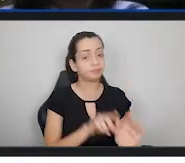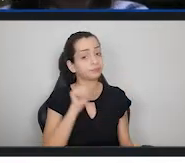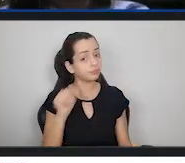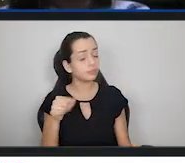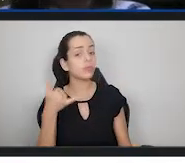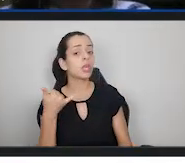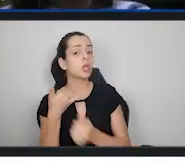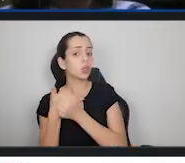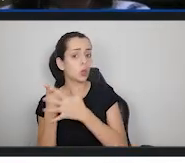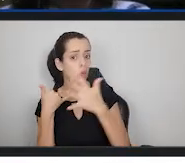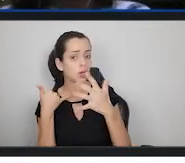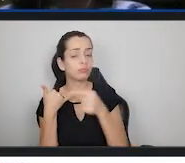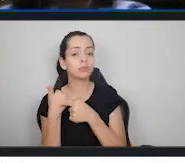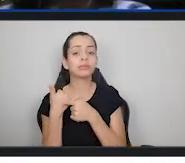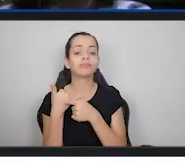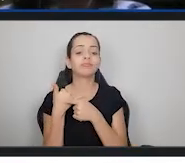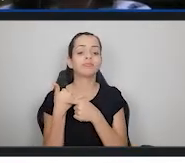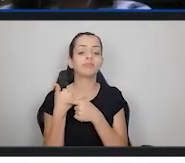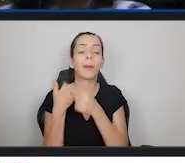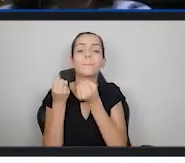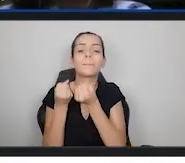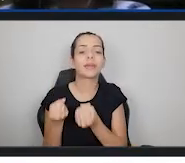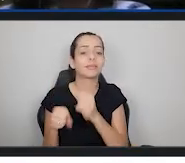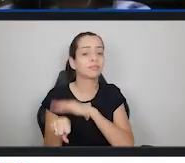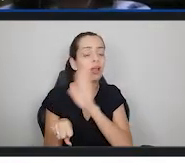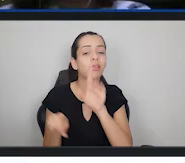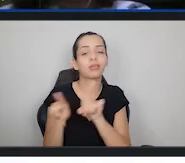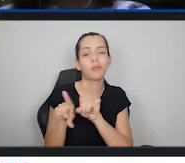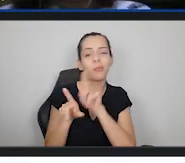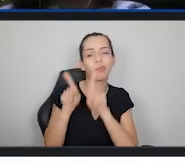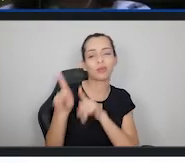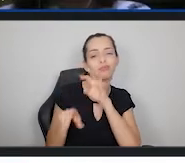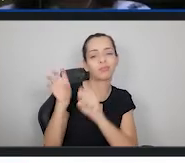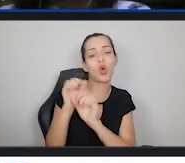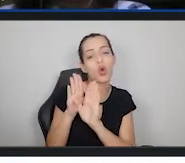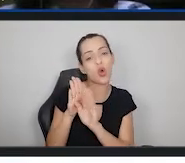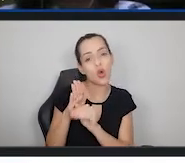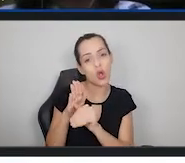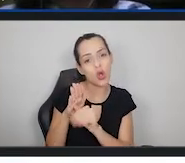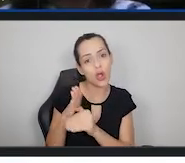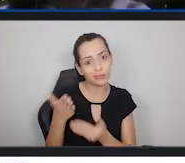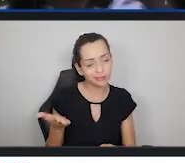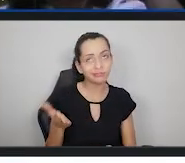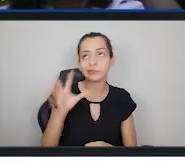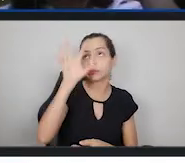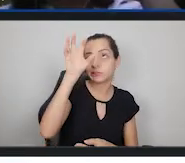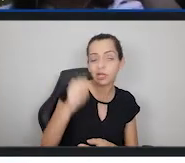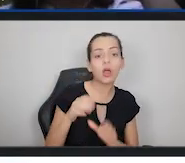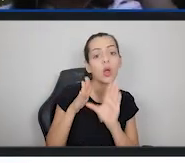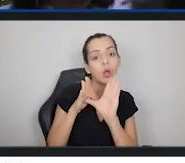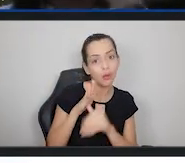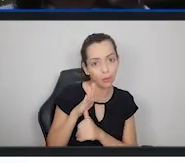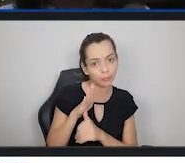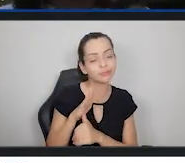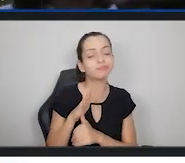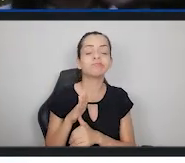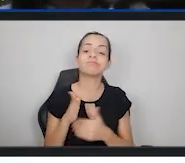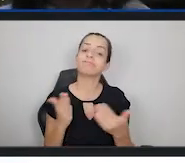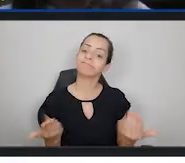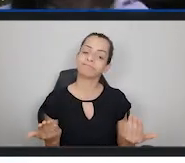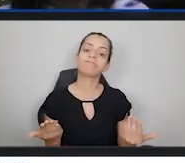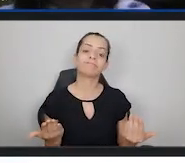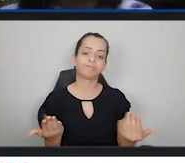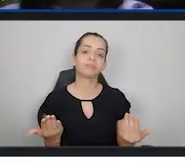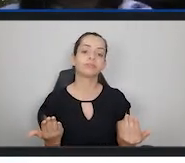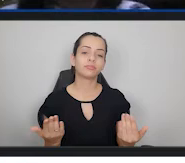peso é maior. Nós temos a questão de vandalismo, que acontece normalmente